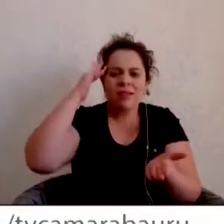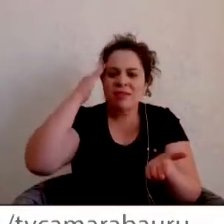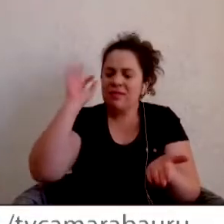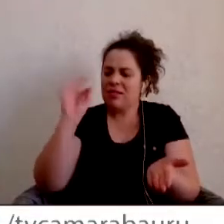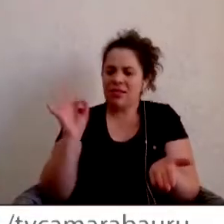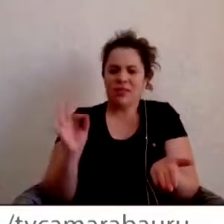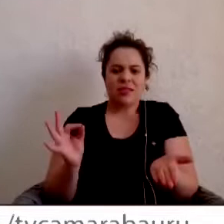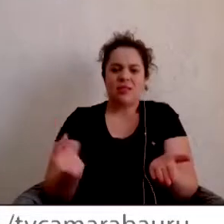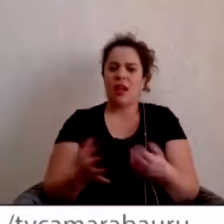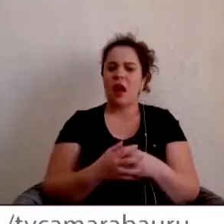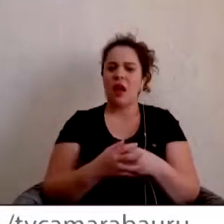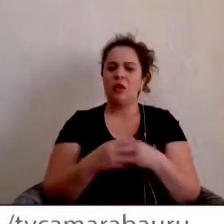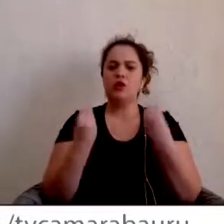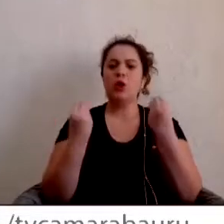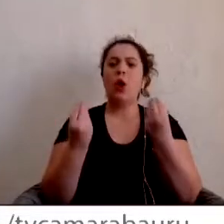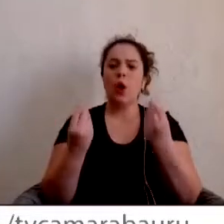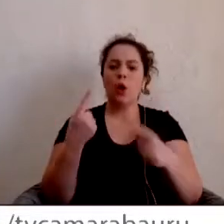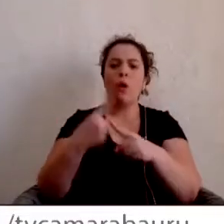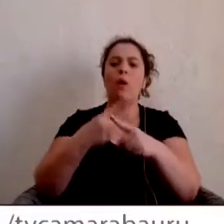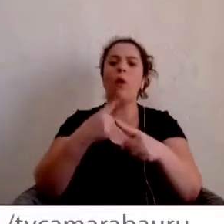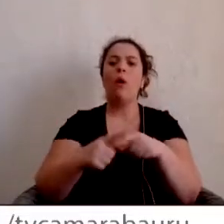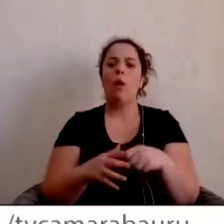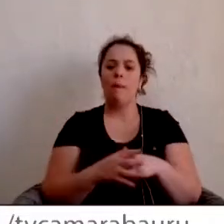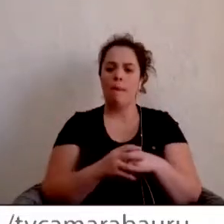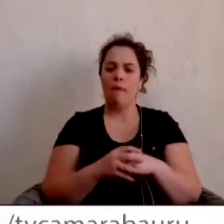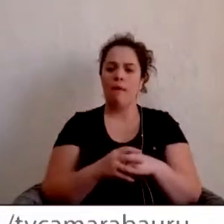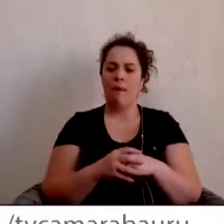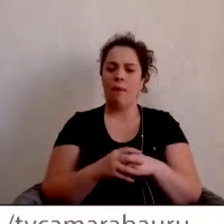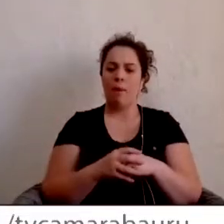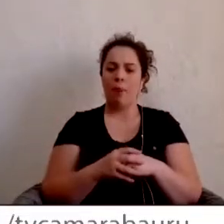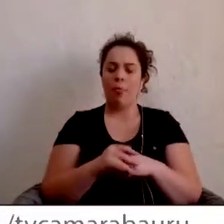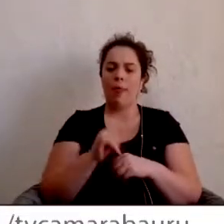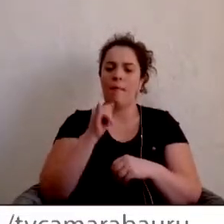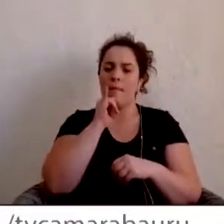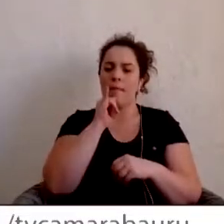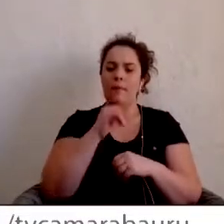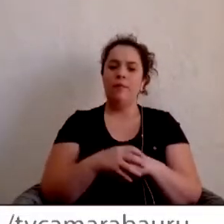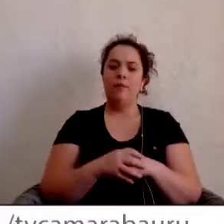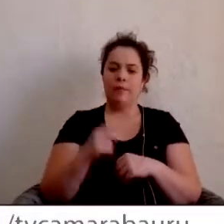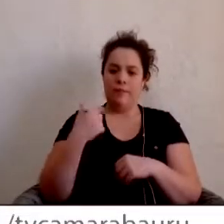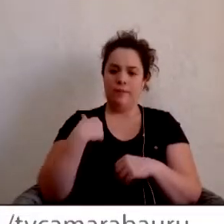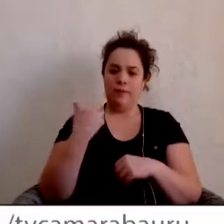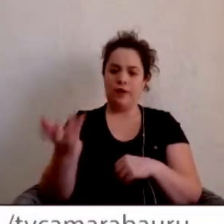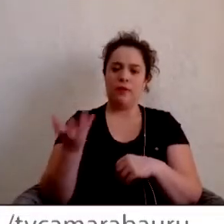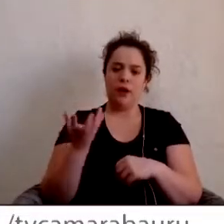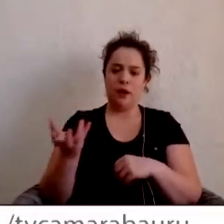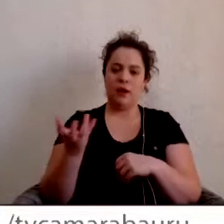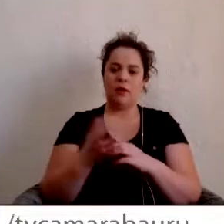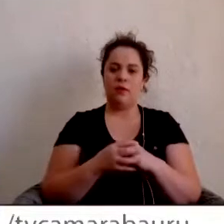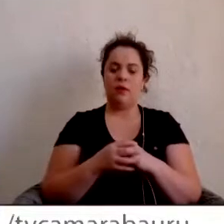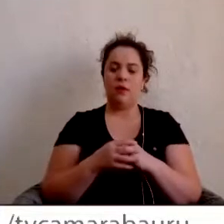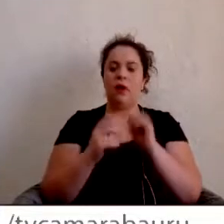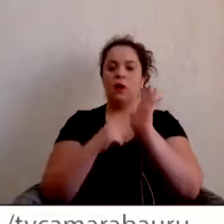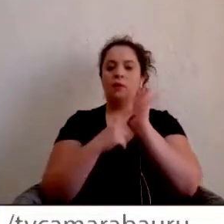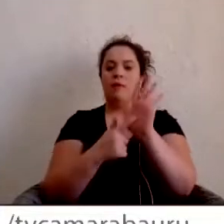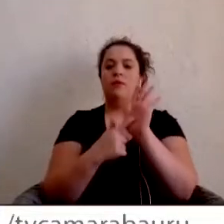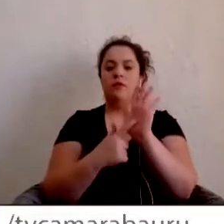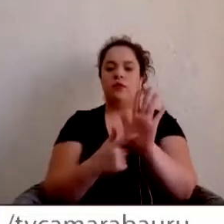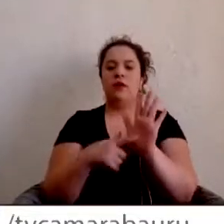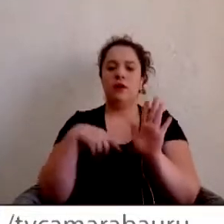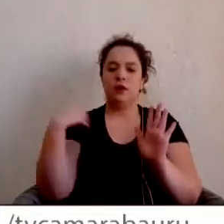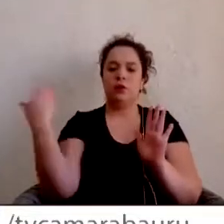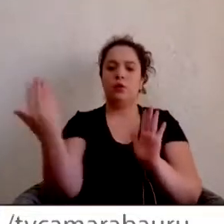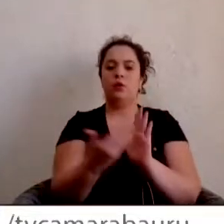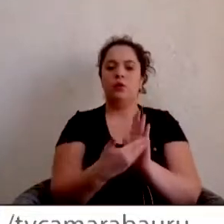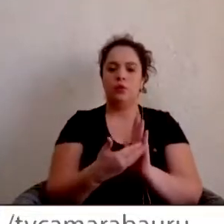colocada, como em algumas outras situações. Eu gostaria daqui, ó, de trazer a todos os senhores, né,